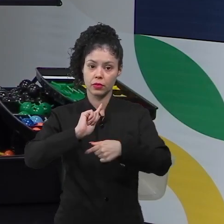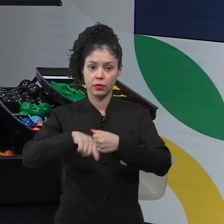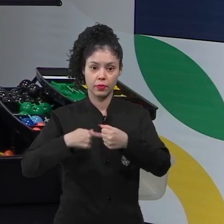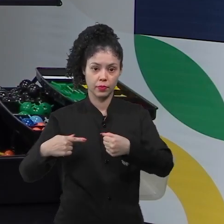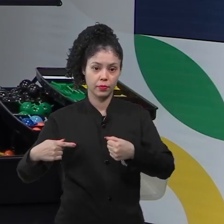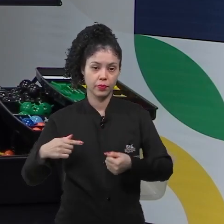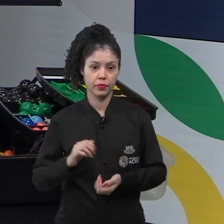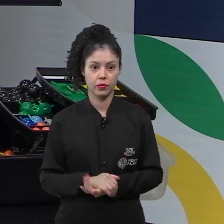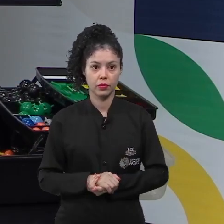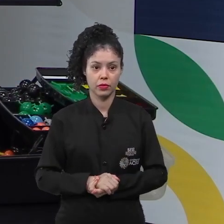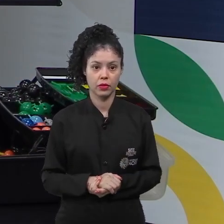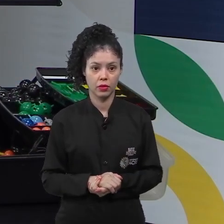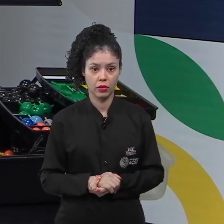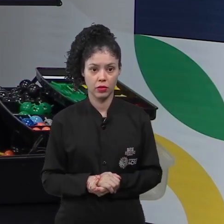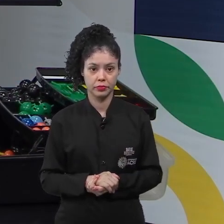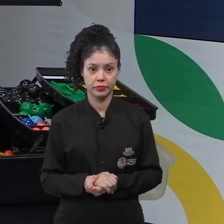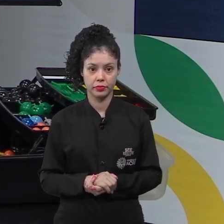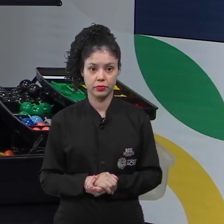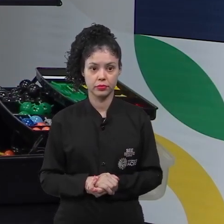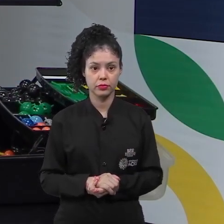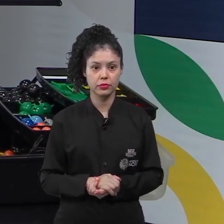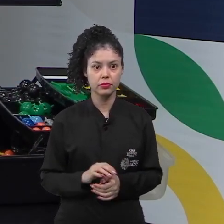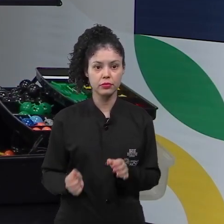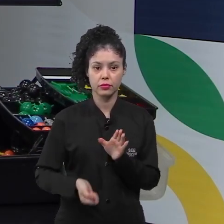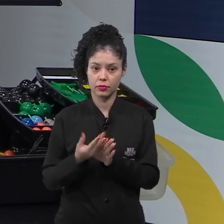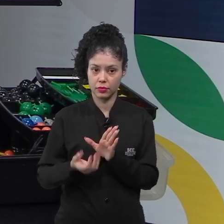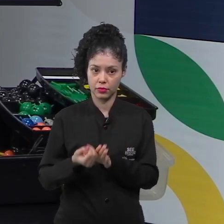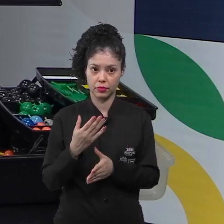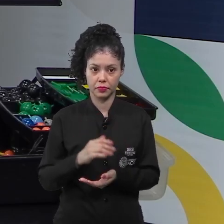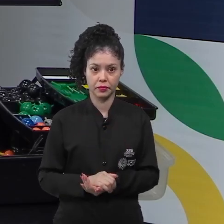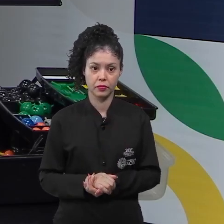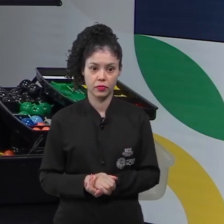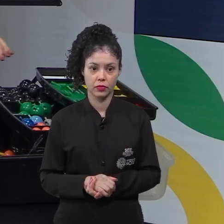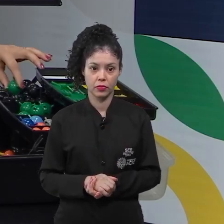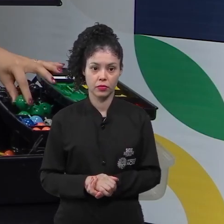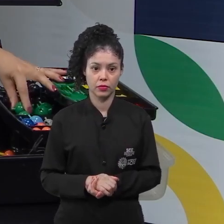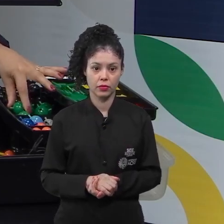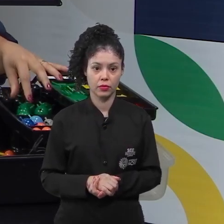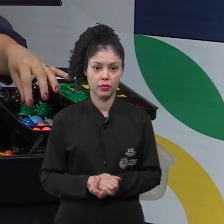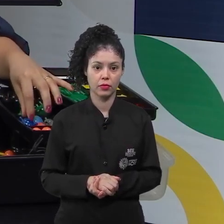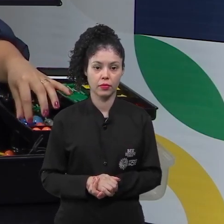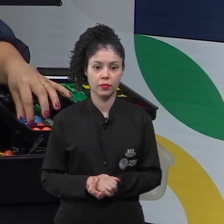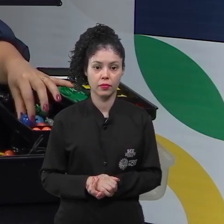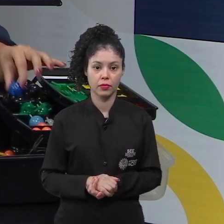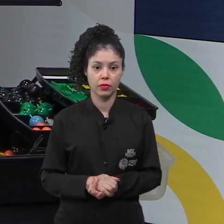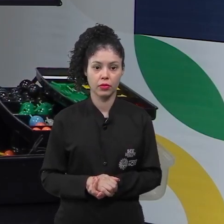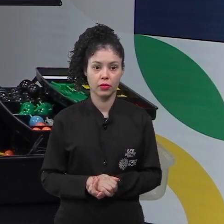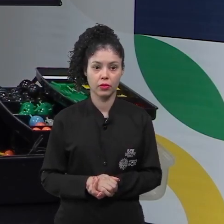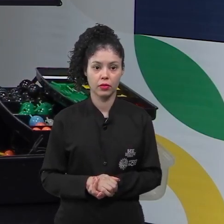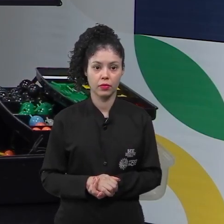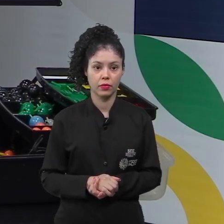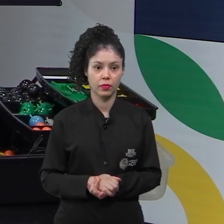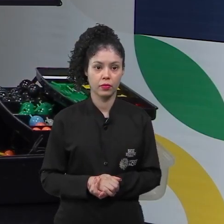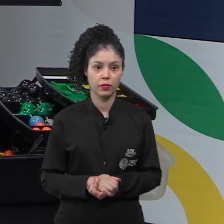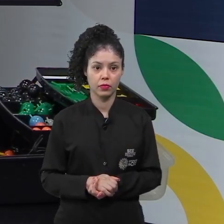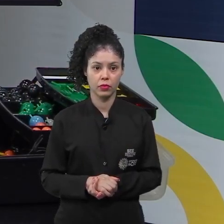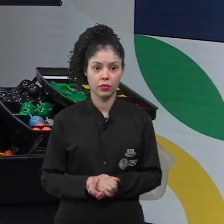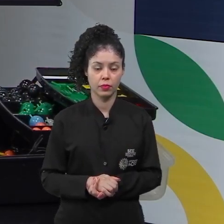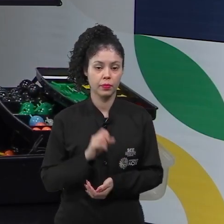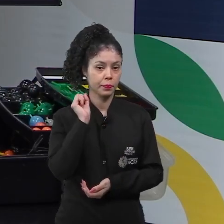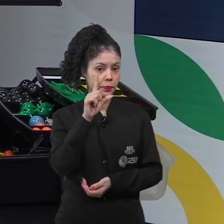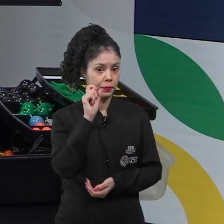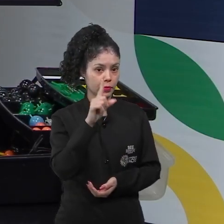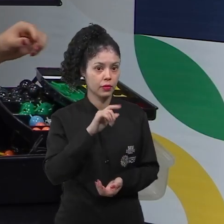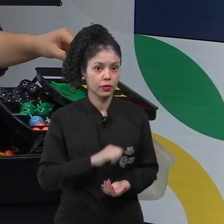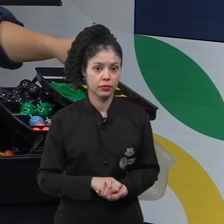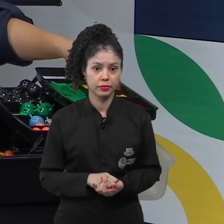Então, vamos produzir aqui uma proteína. Então, vamos começar aqui, ó, com essa bolinha azul e